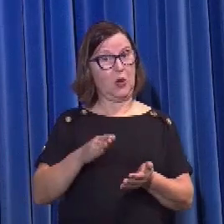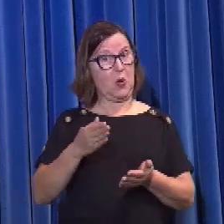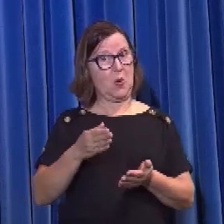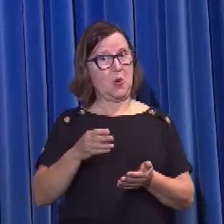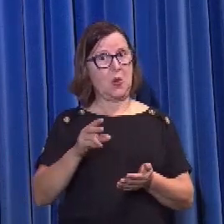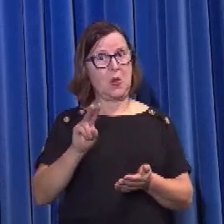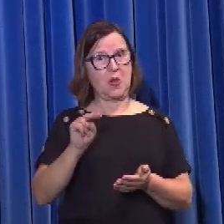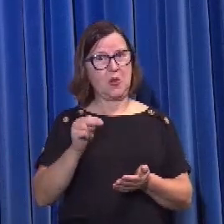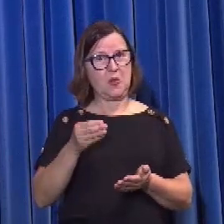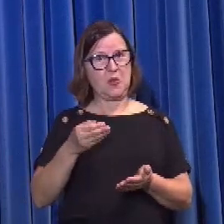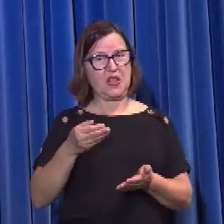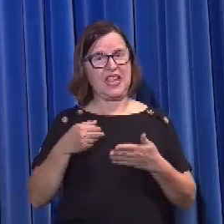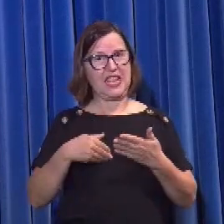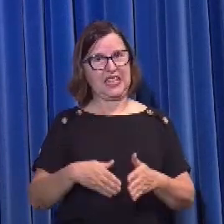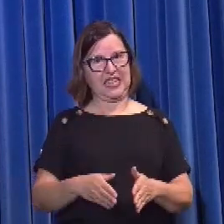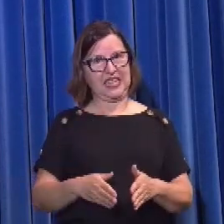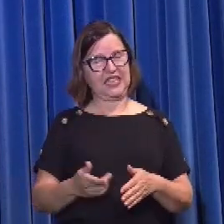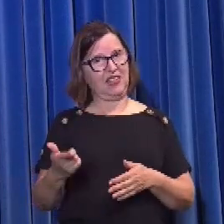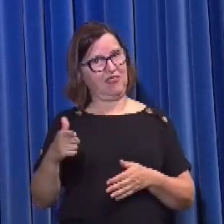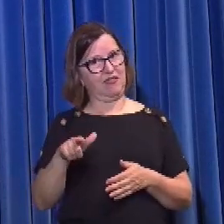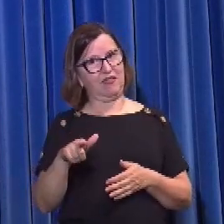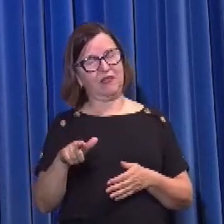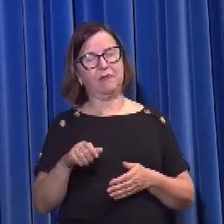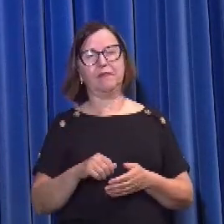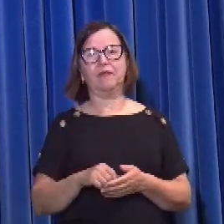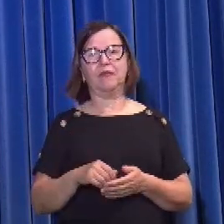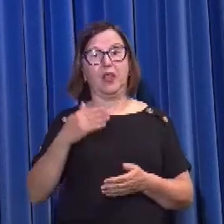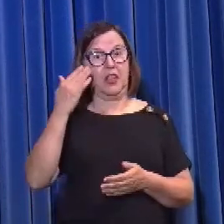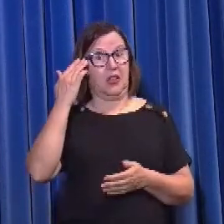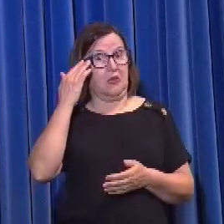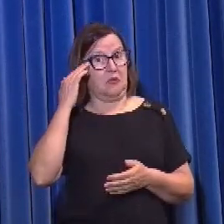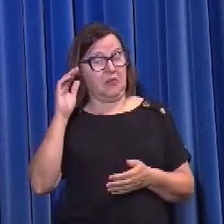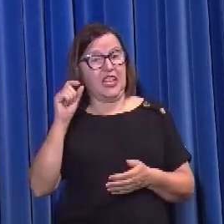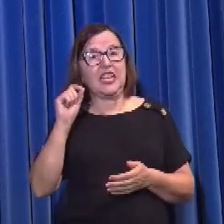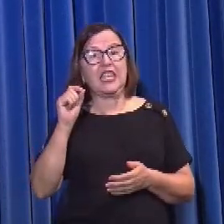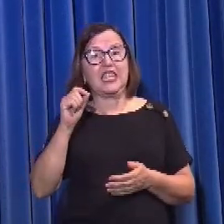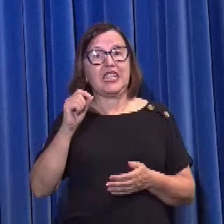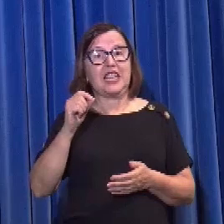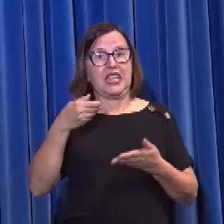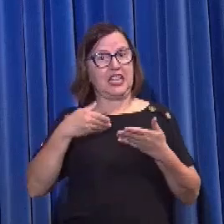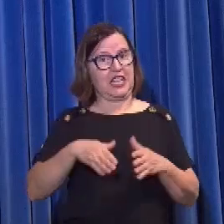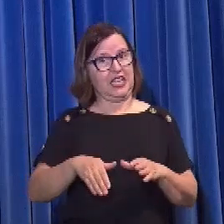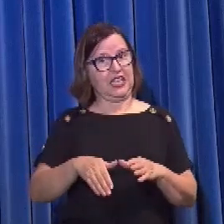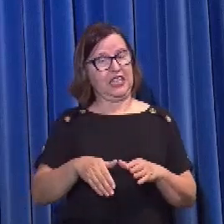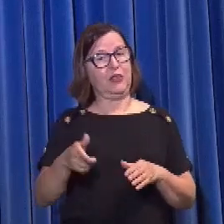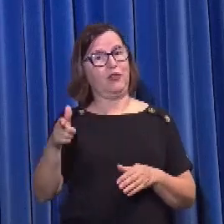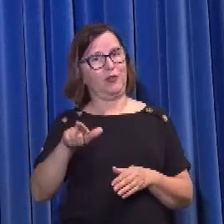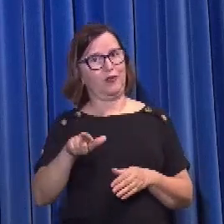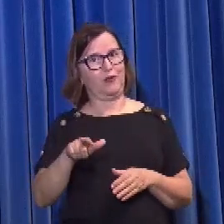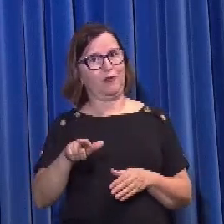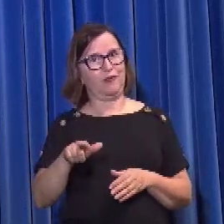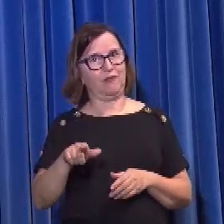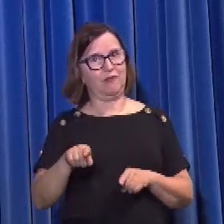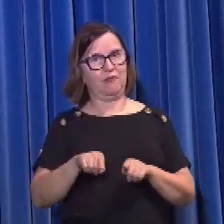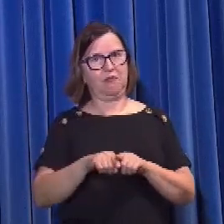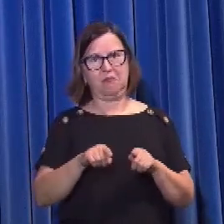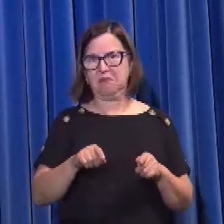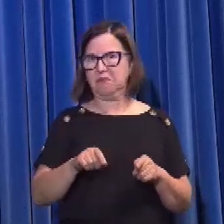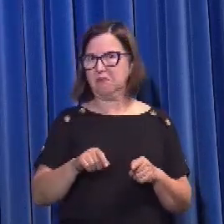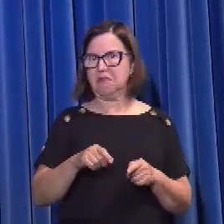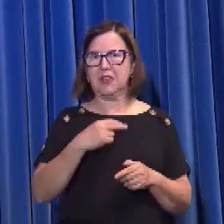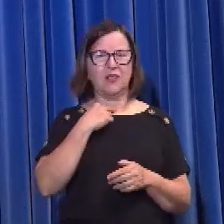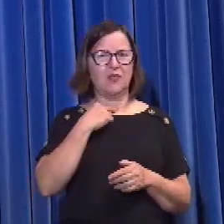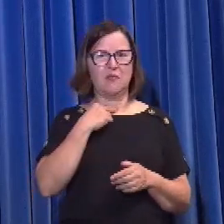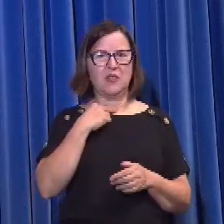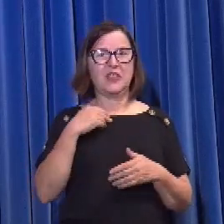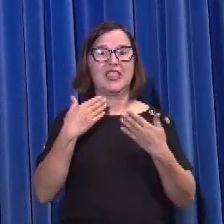Eu não sei quem nasceu de novo, mas eu não posso dar uma falsa garantia. Se a pessoa não nasceu de novo, ela não